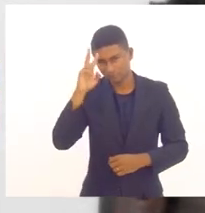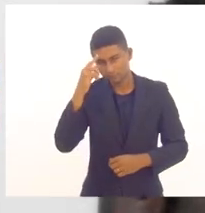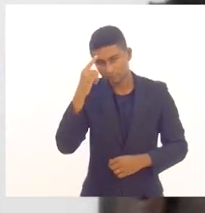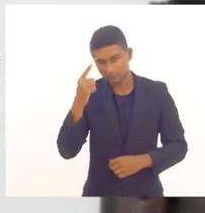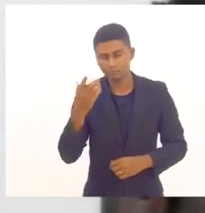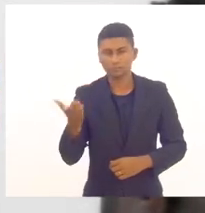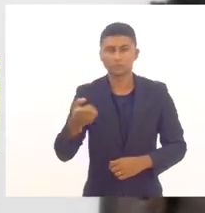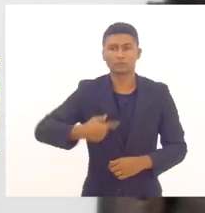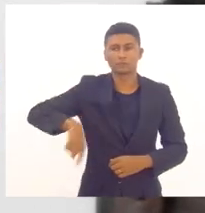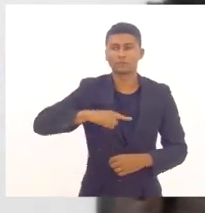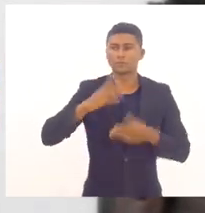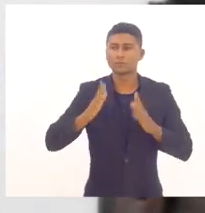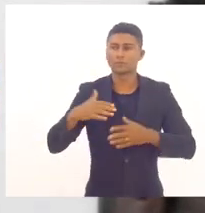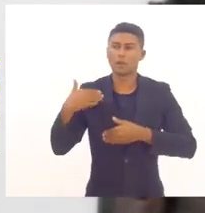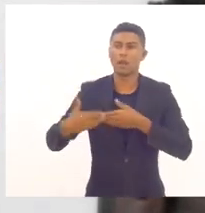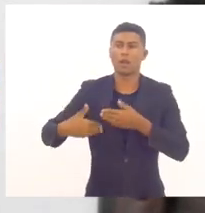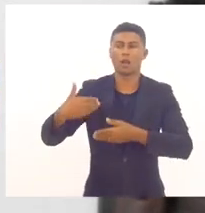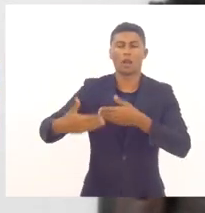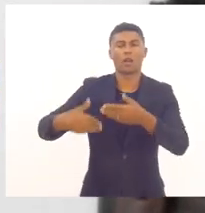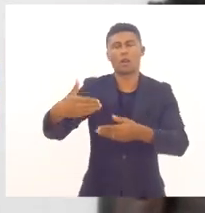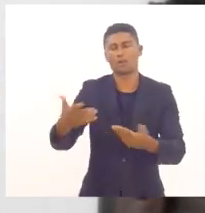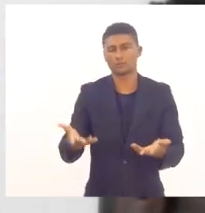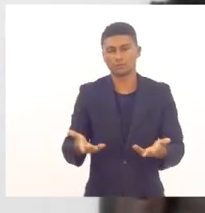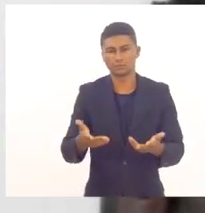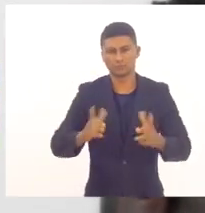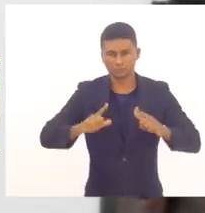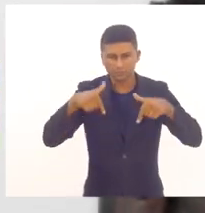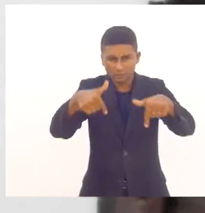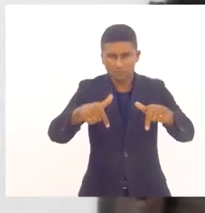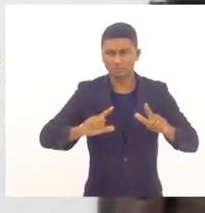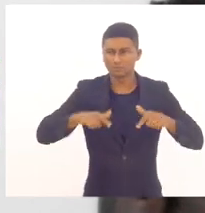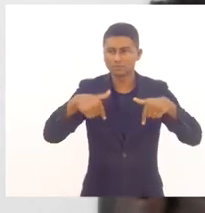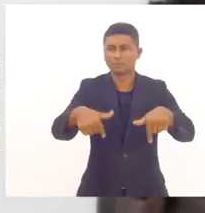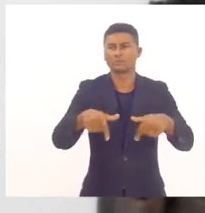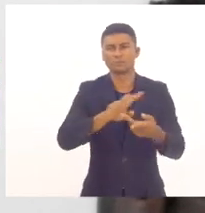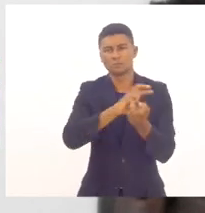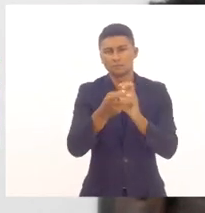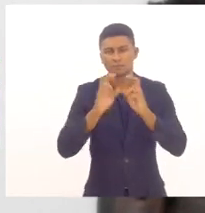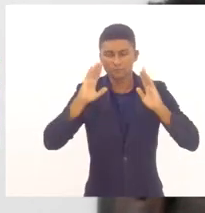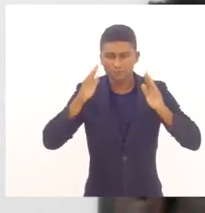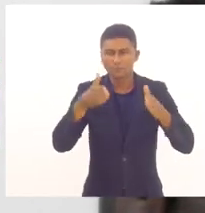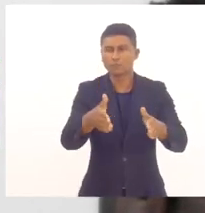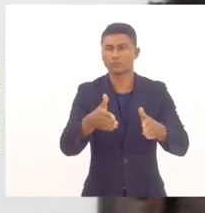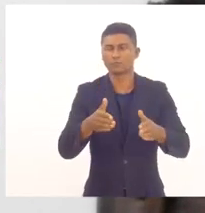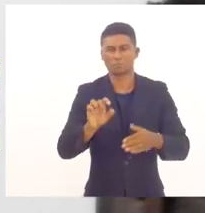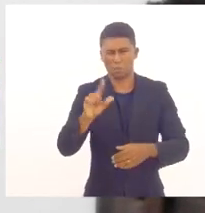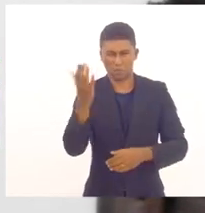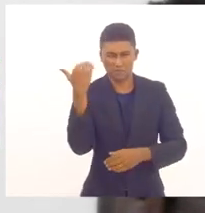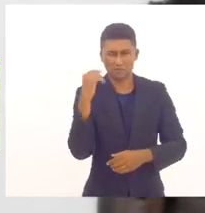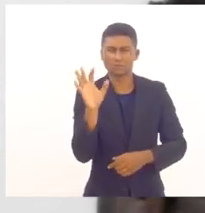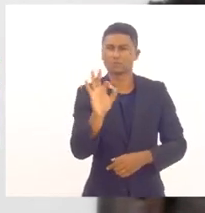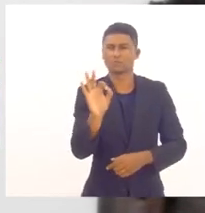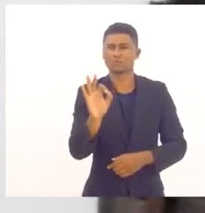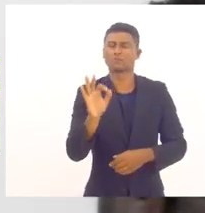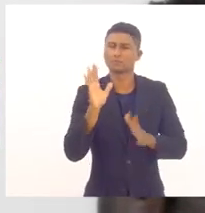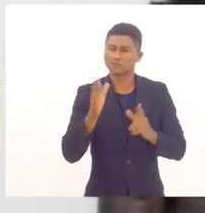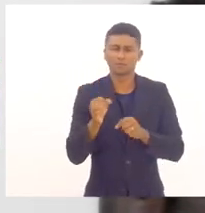gente vem fazendo coisas e coisas pela capoeira, não é de hoje, não. E eu faço até um alerta para você em público,